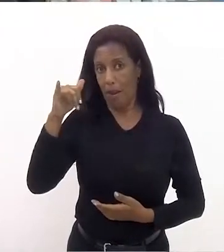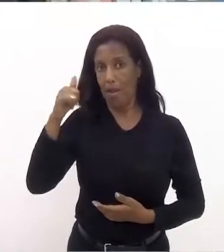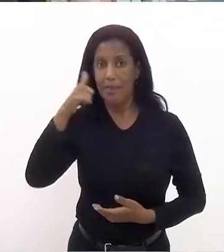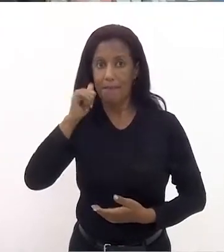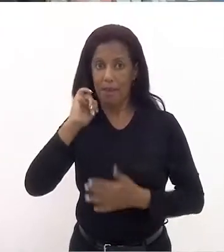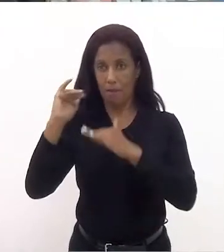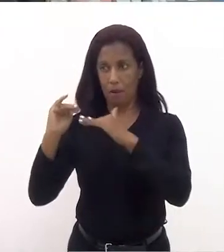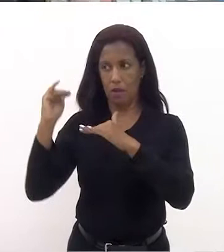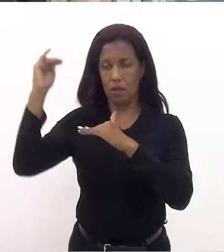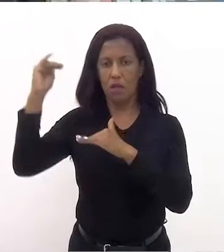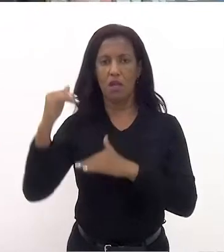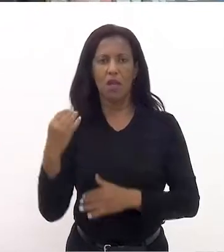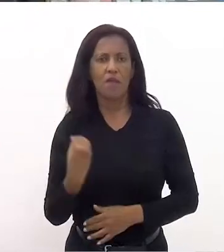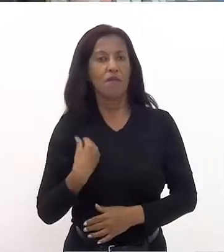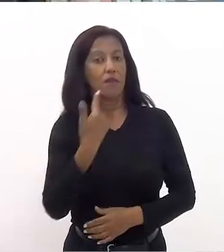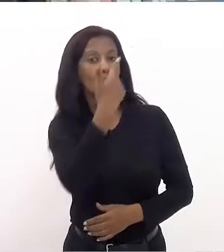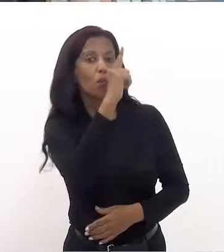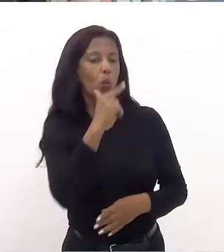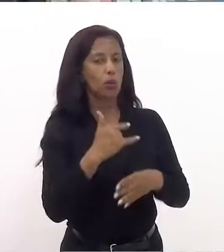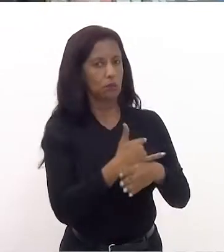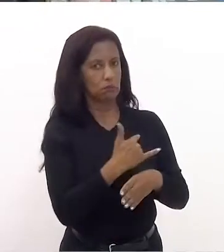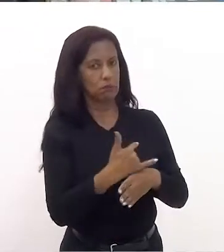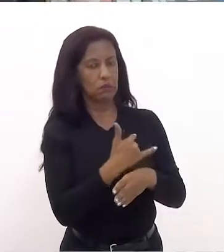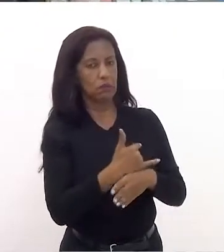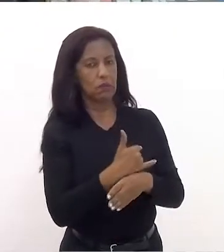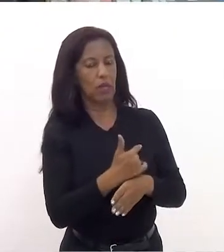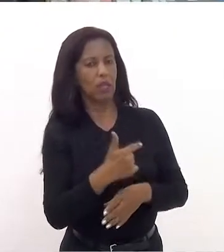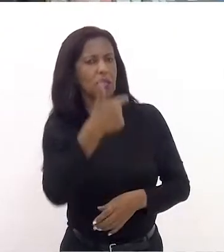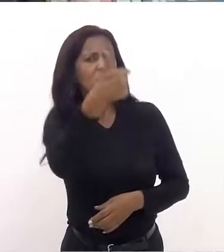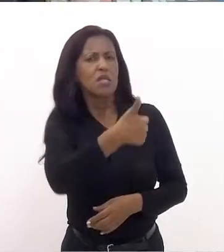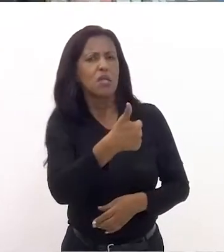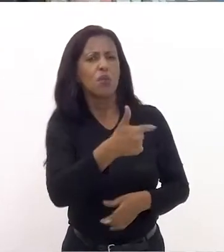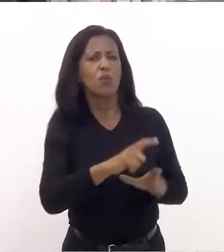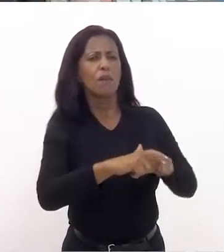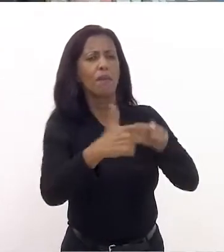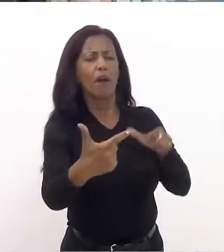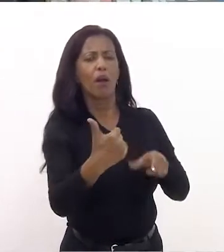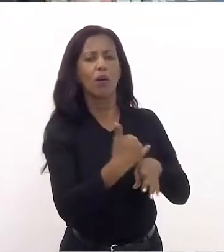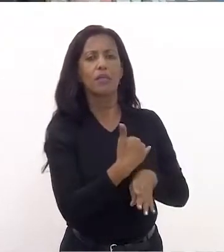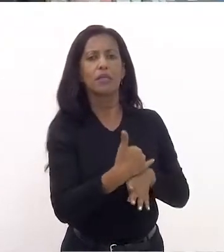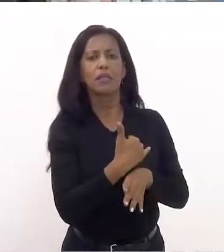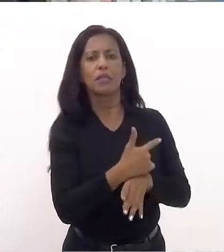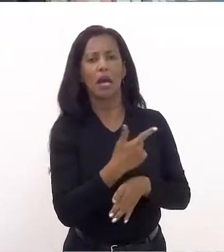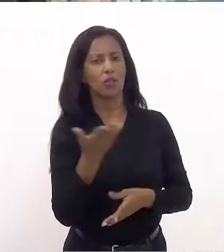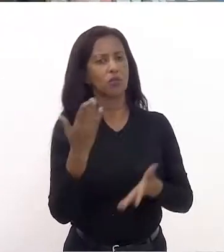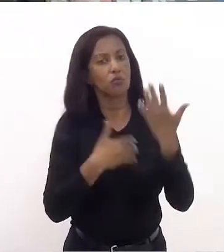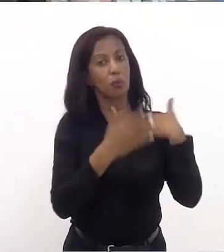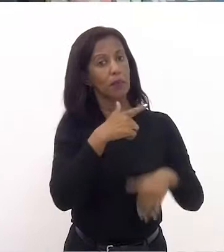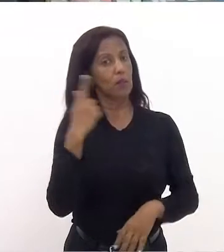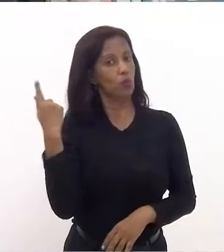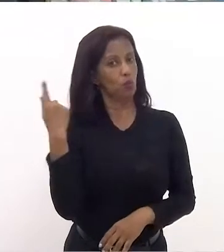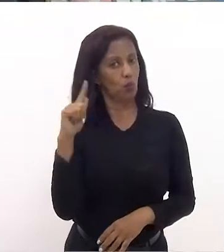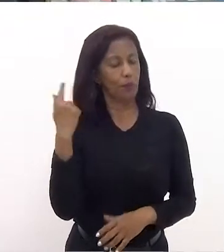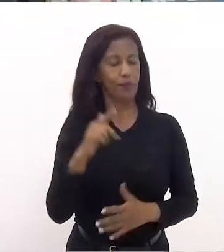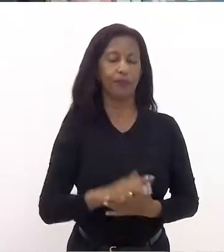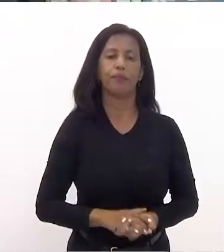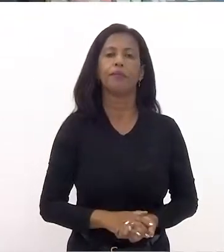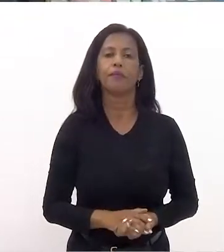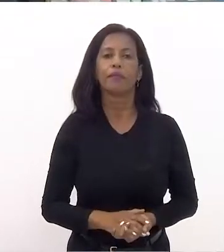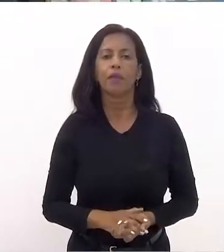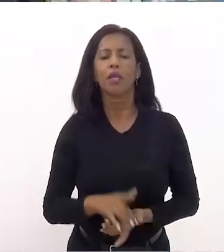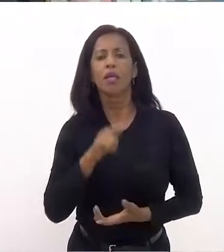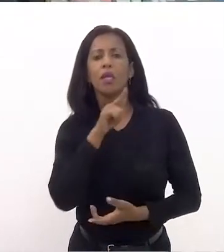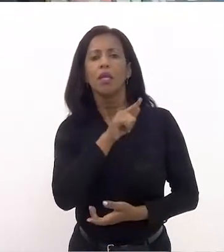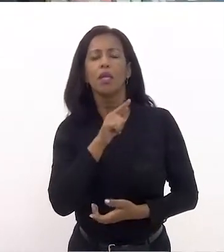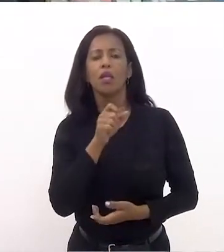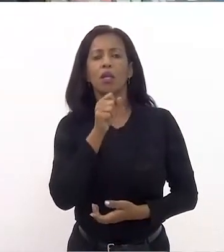minha mãe, morava em Pirenópolis, a segunda grande cidade do passado goiano.